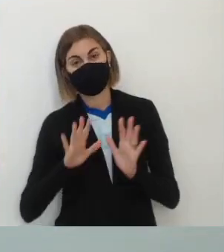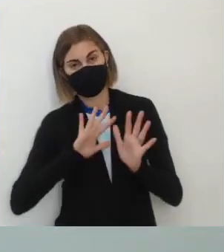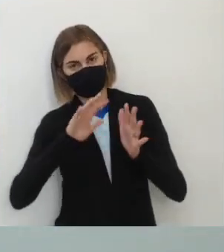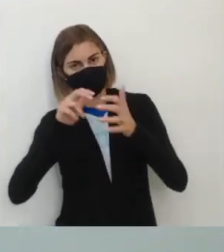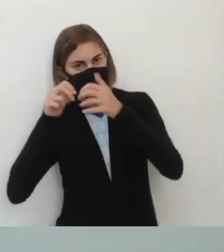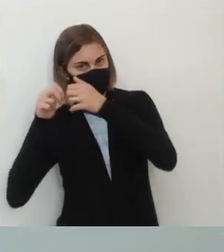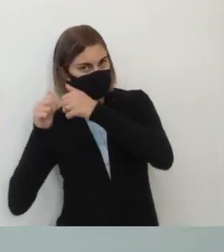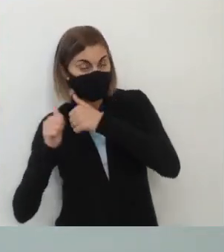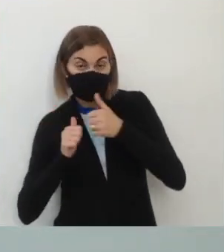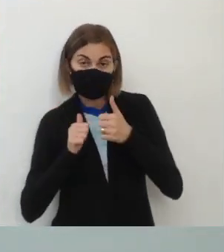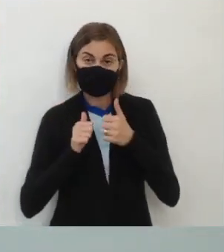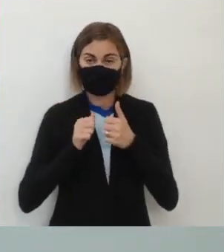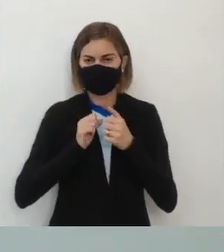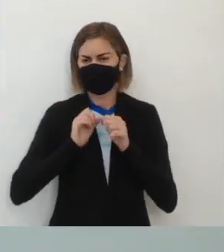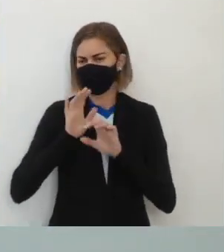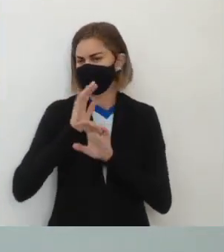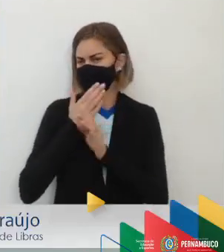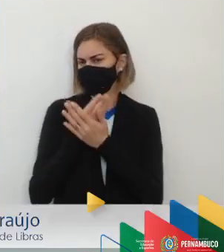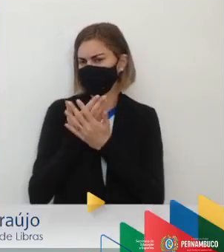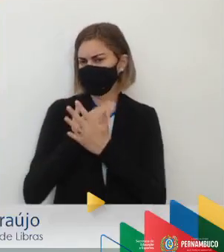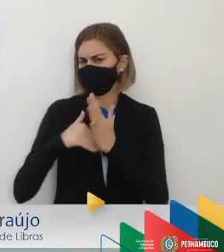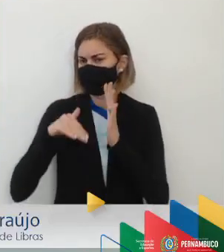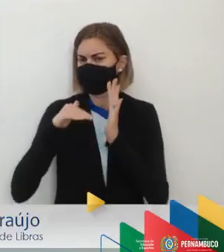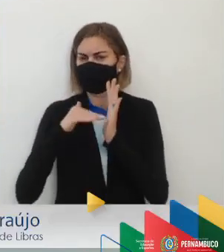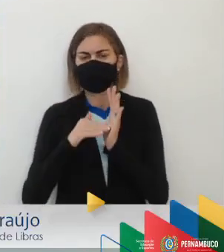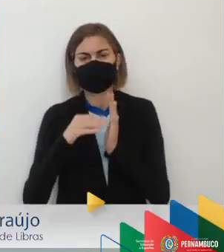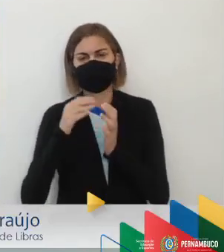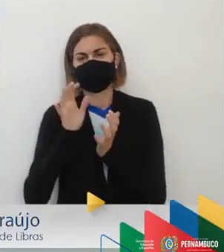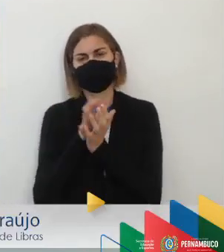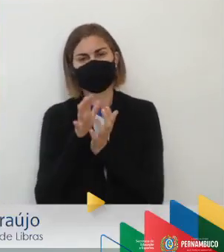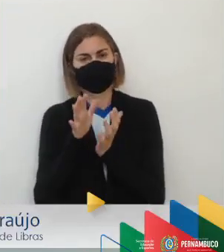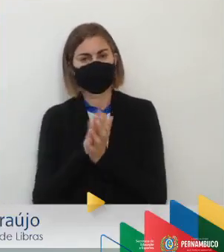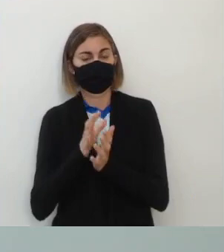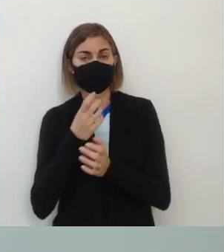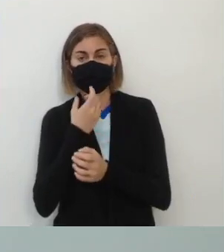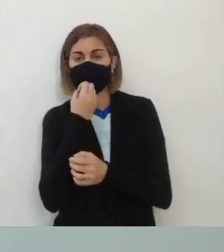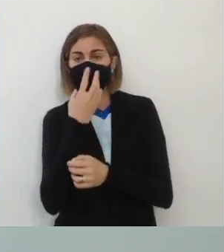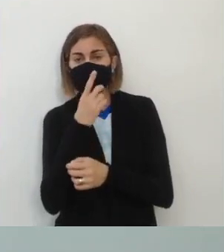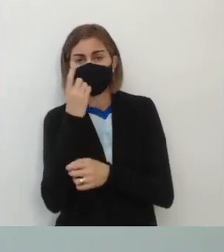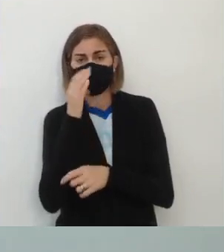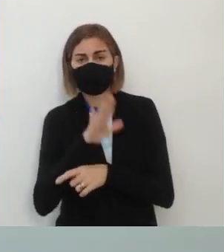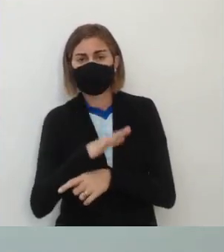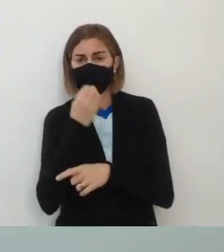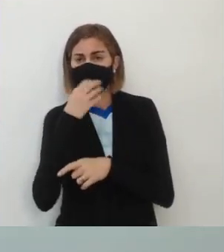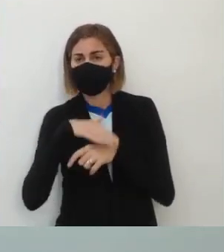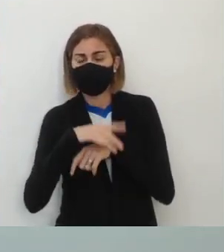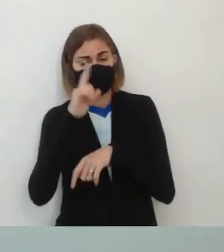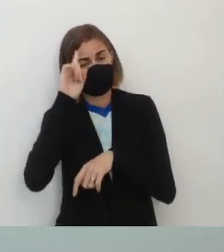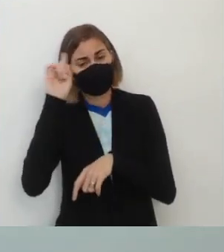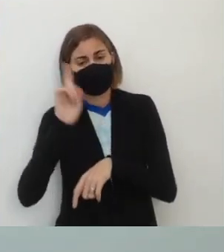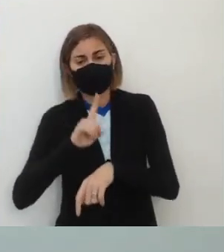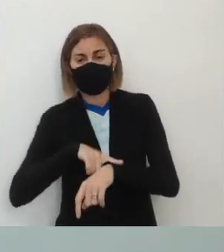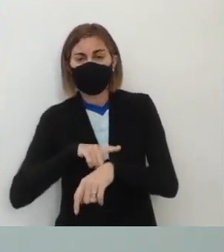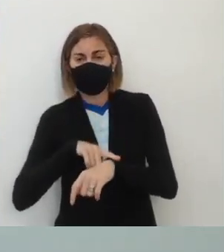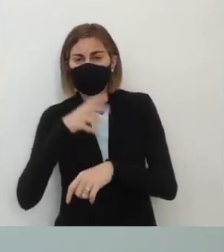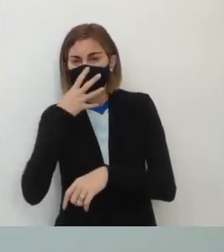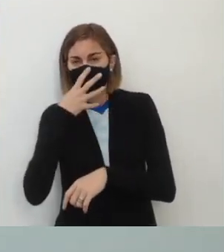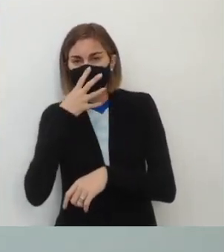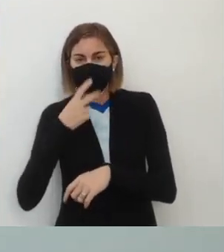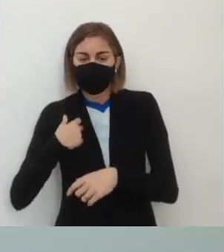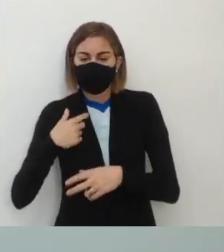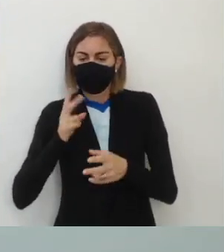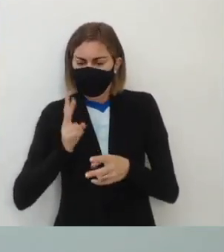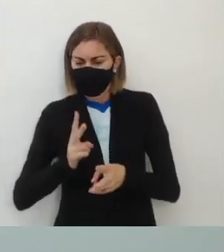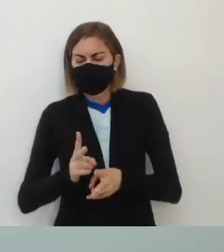Olá para você, estudante de todo Pernambuco. Bom dia, boa tarde, boa noite. Eu não sei que hora você está assistindo essa aula, mas independente disso, a gente está aqui para